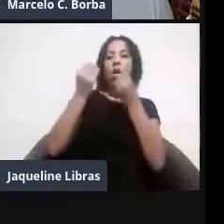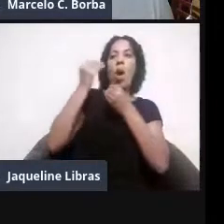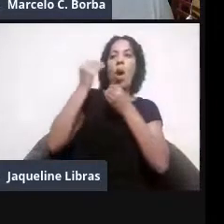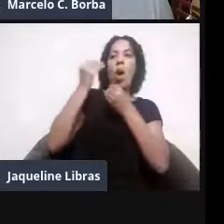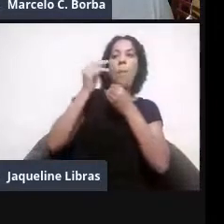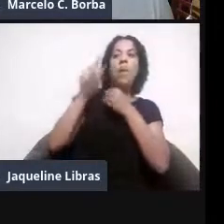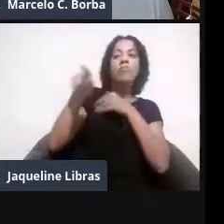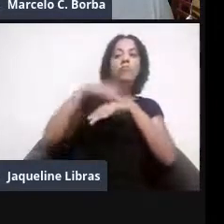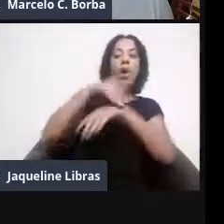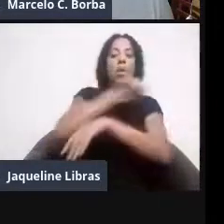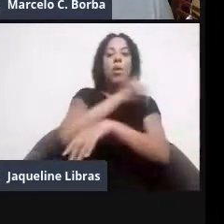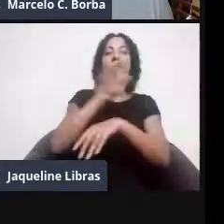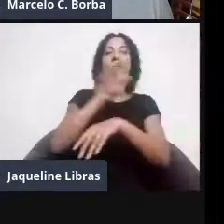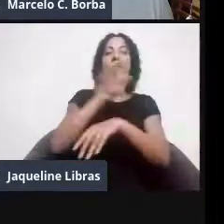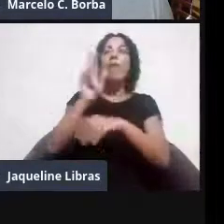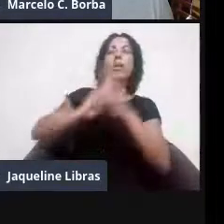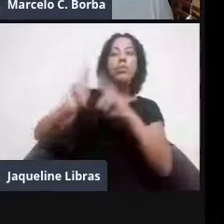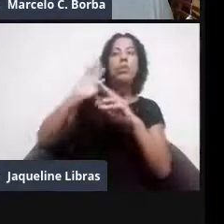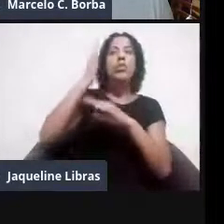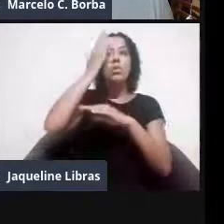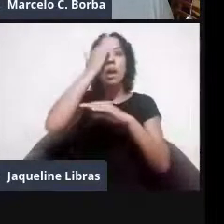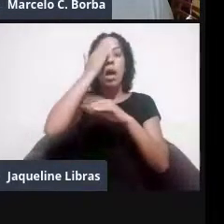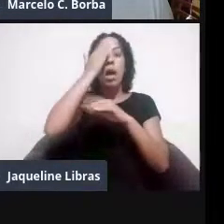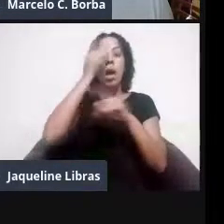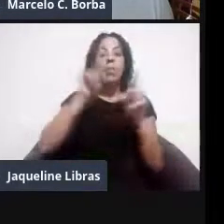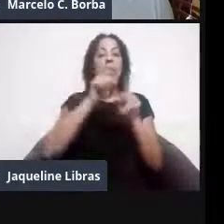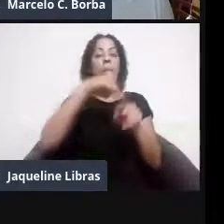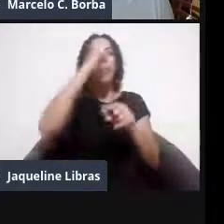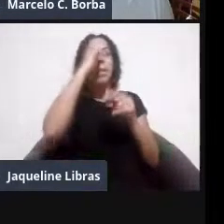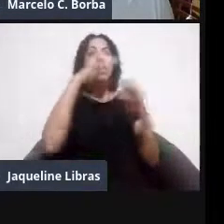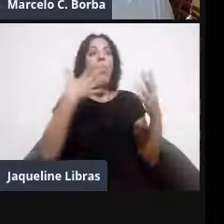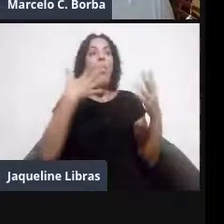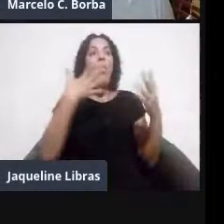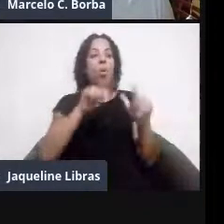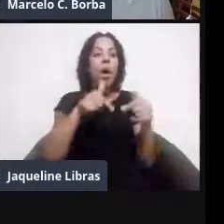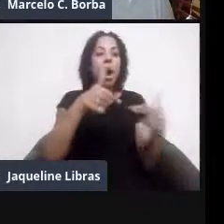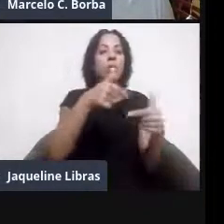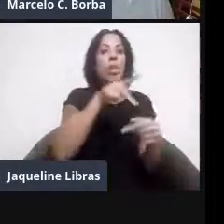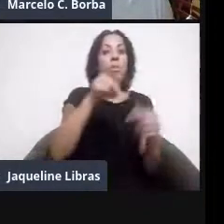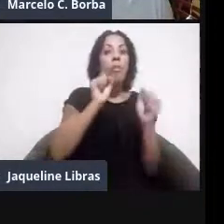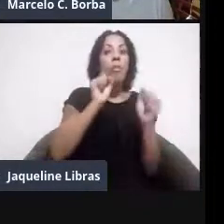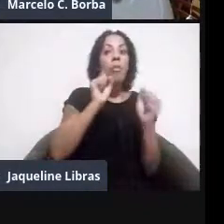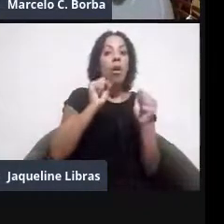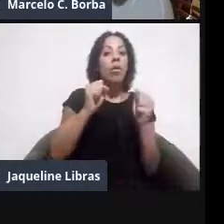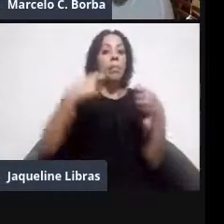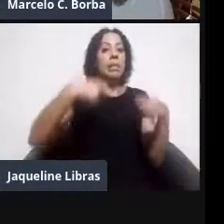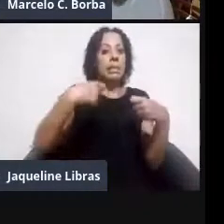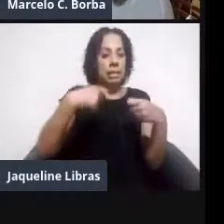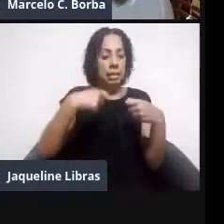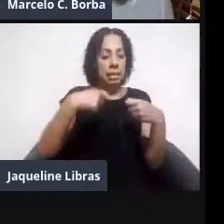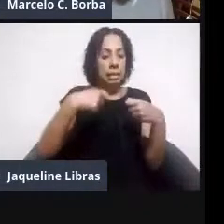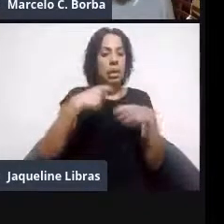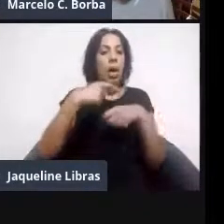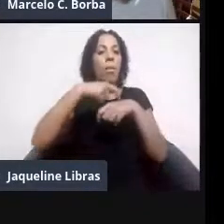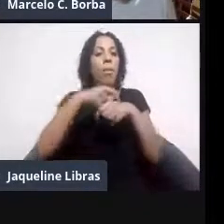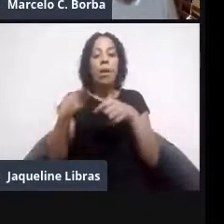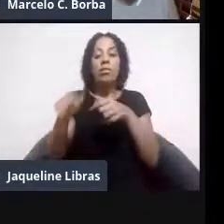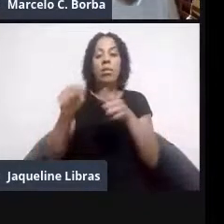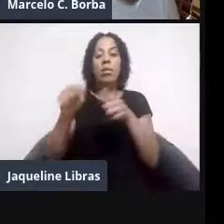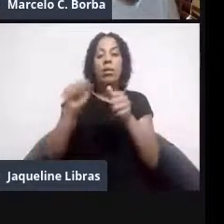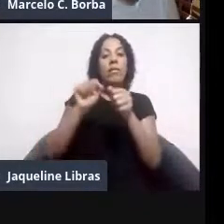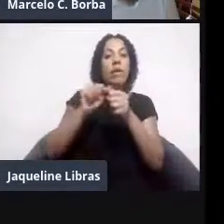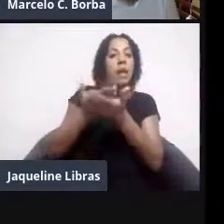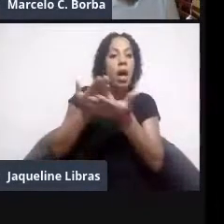eles vão pensar nas ações que o professor pode precisar demandar durante a realização da sua